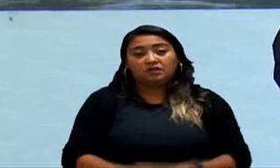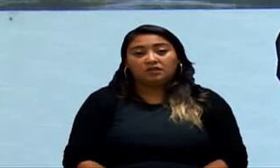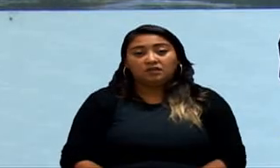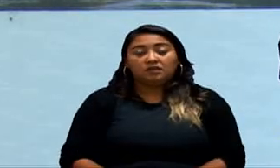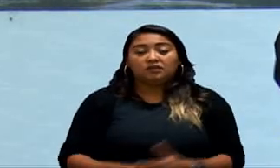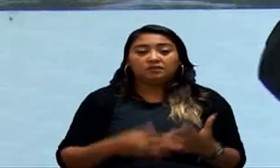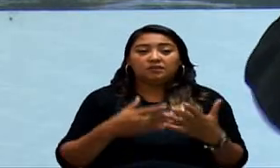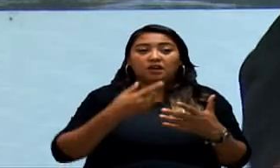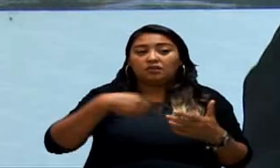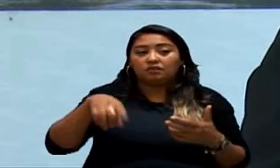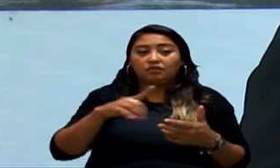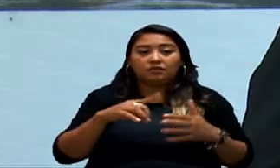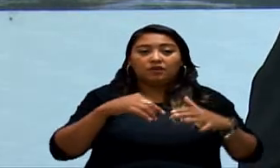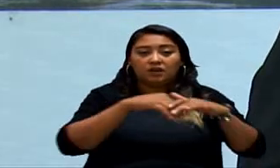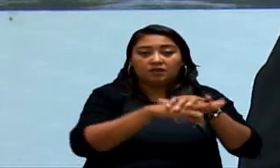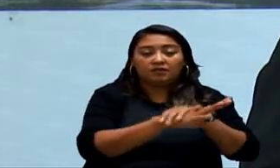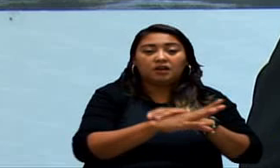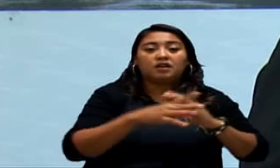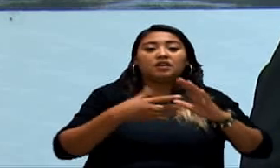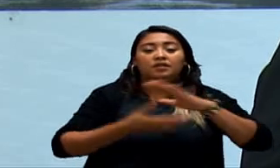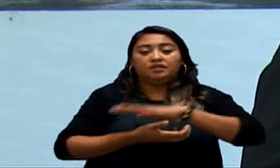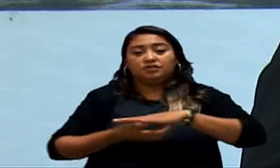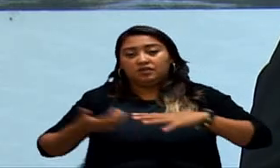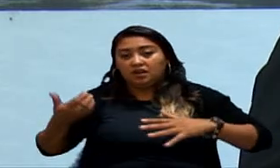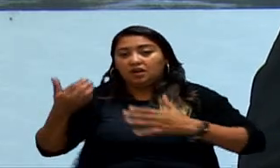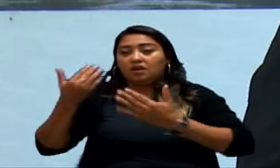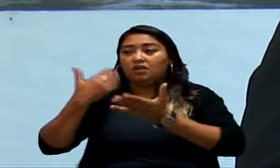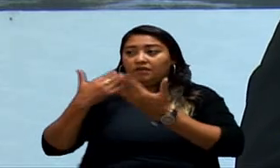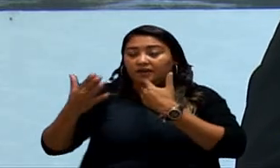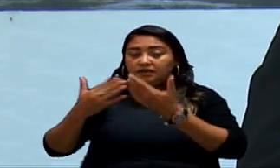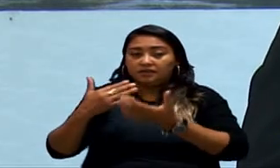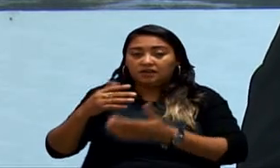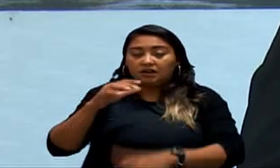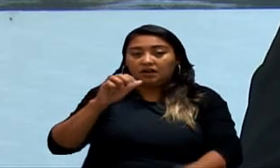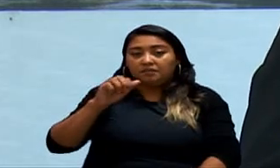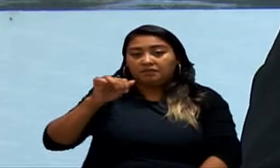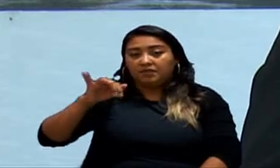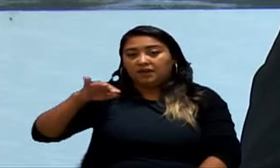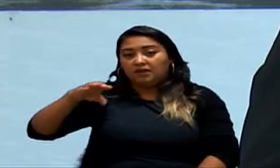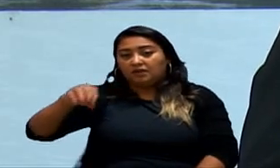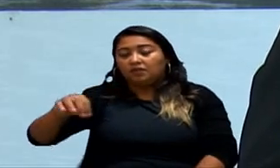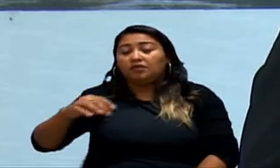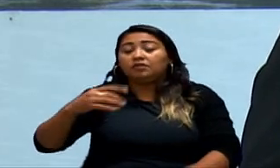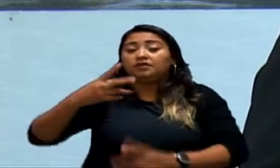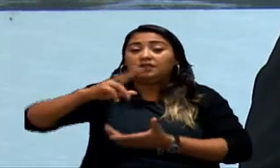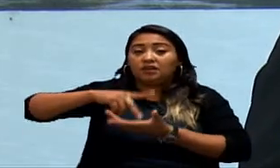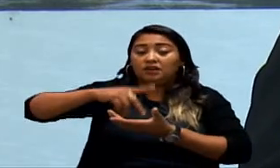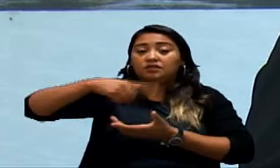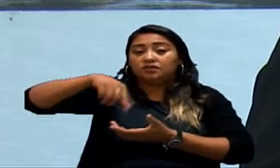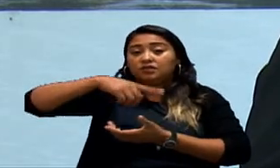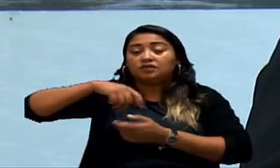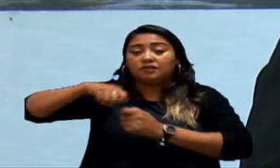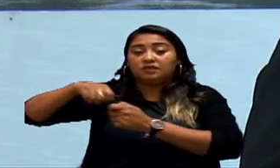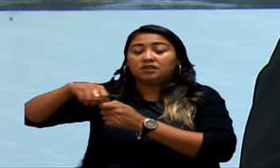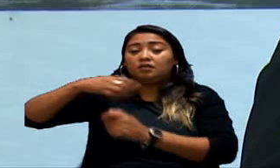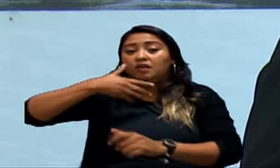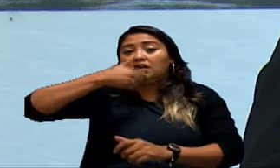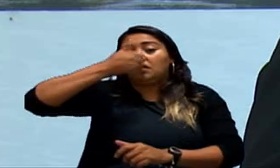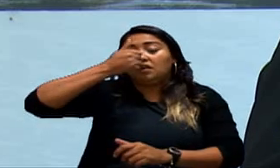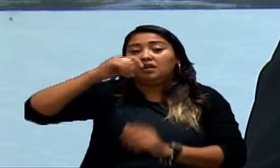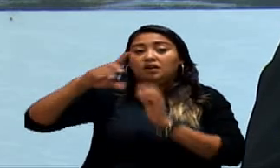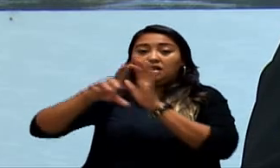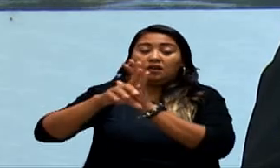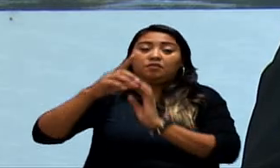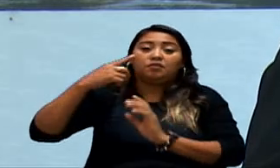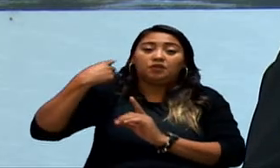não vou pedir o arquivamento, vou retirar, vou trocar uma ideia com o Iabico, porque, na verdade, nós vamos fazer é um aprimoramento da lei. Pois não.